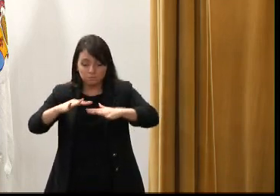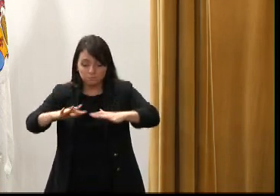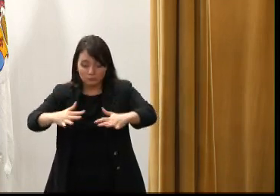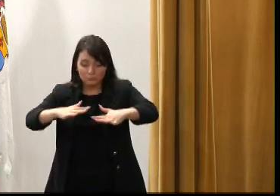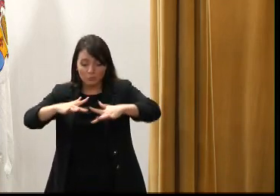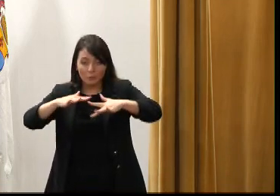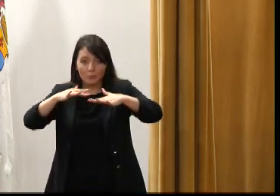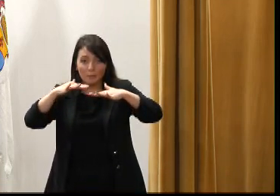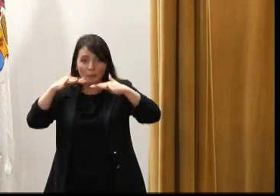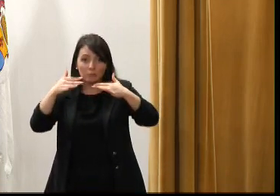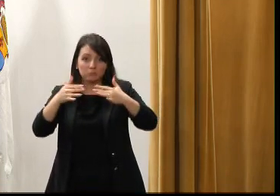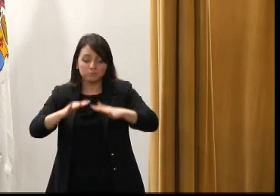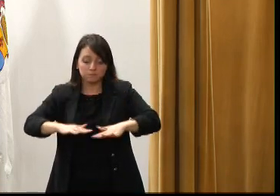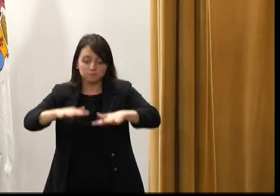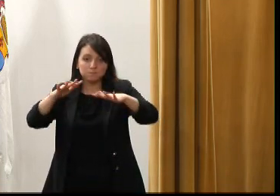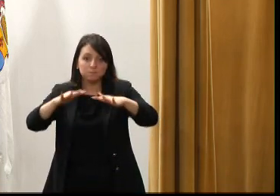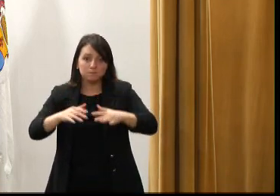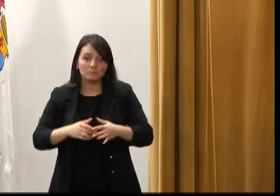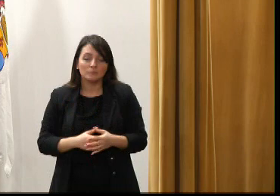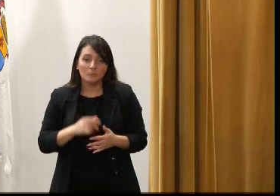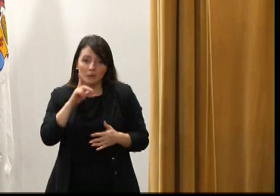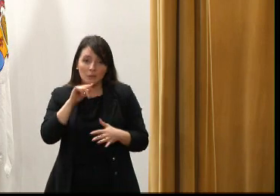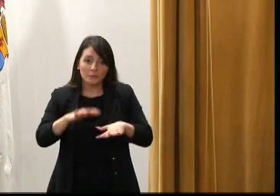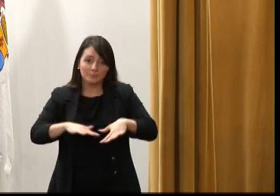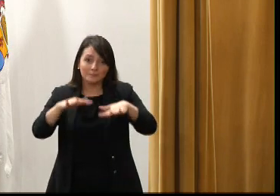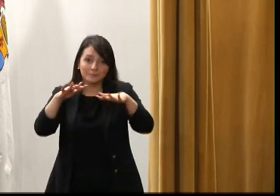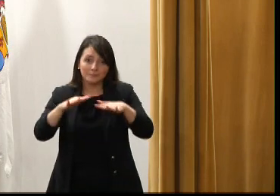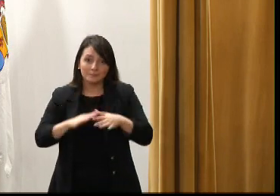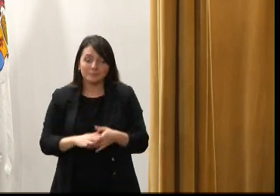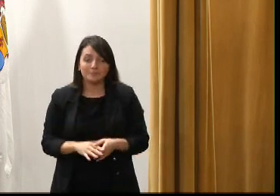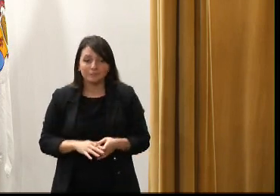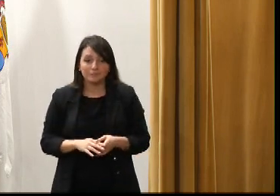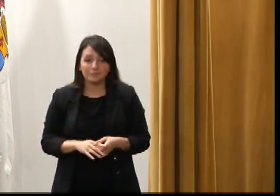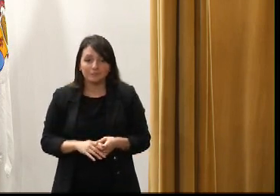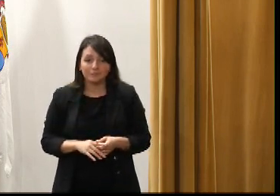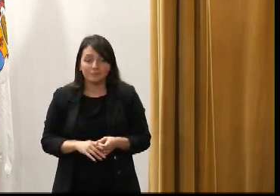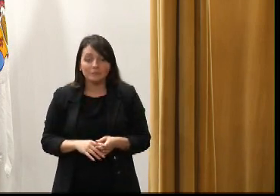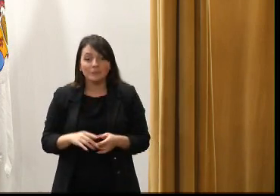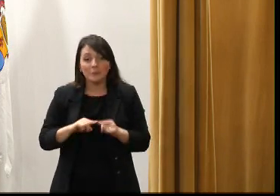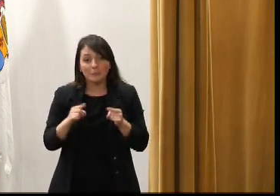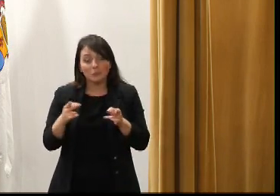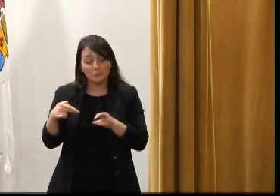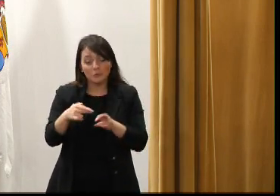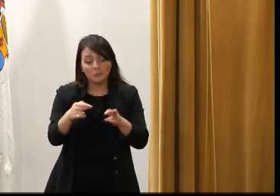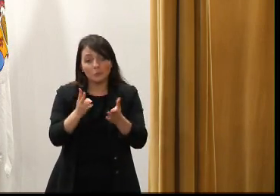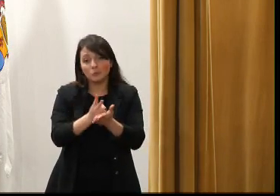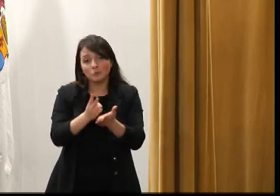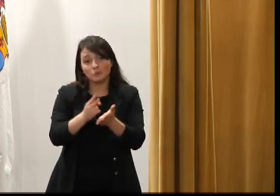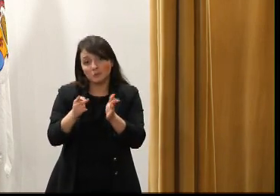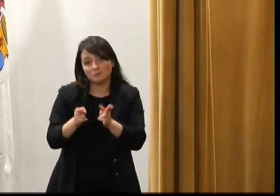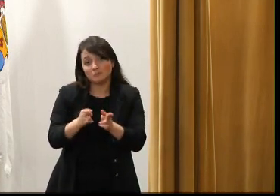um rio. A água extravasa do prato, mas ele continua sendo prato. Né?